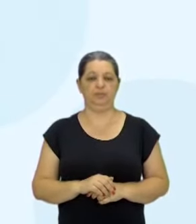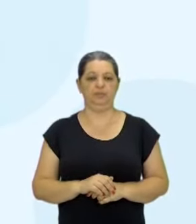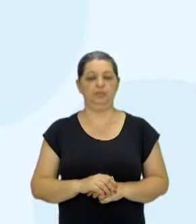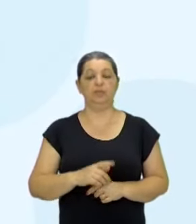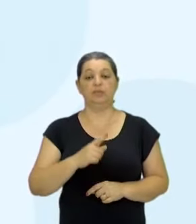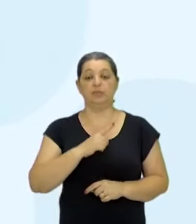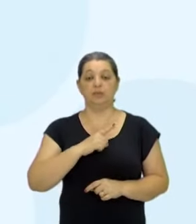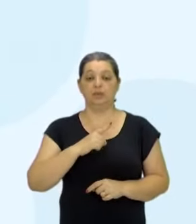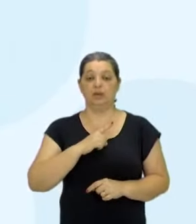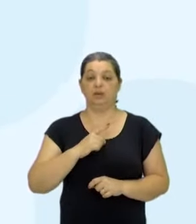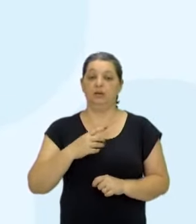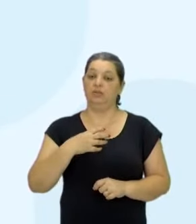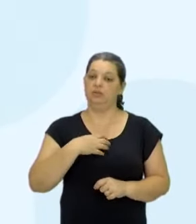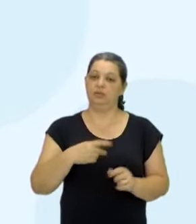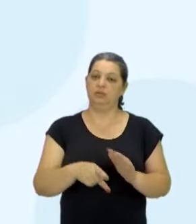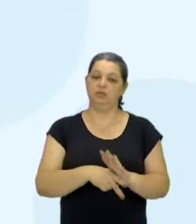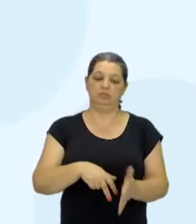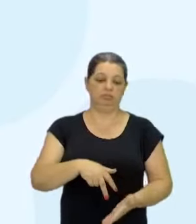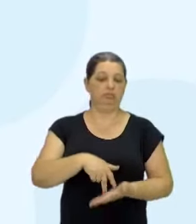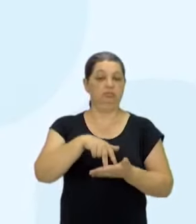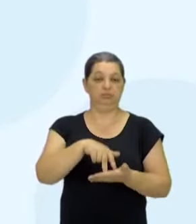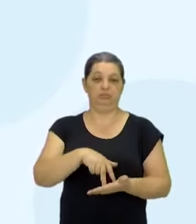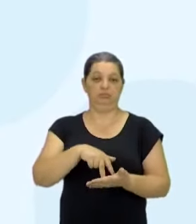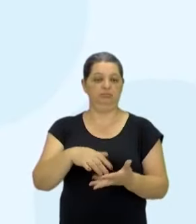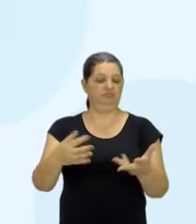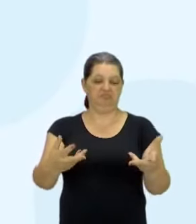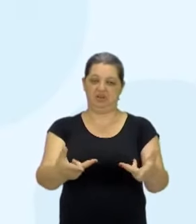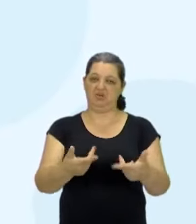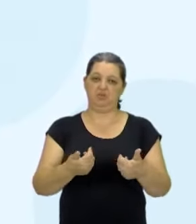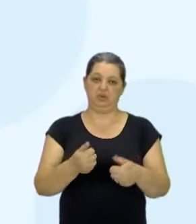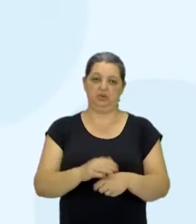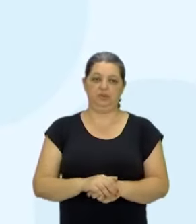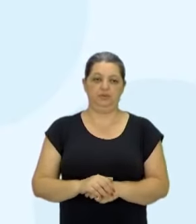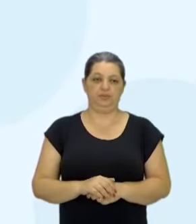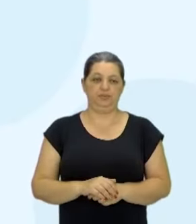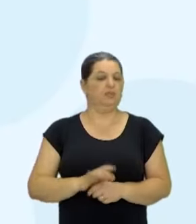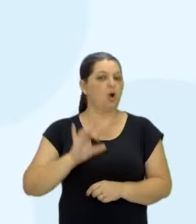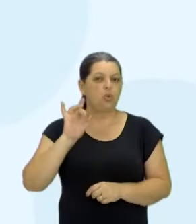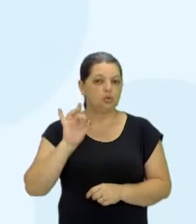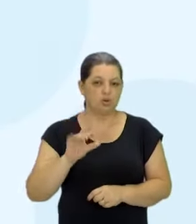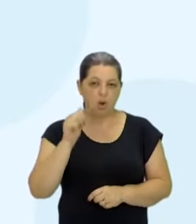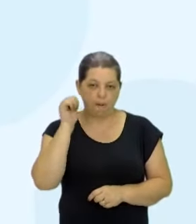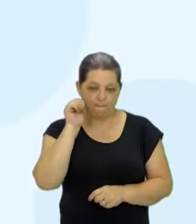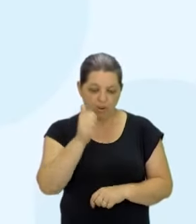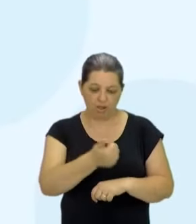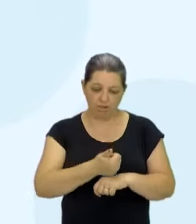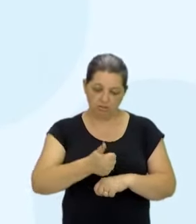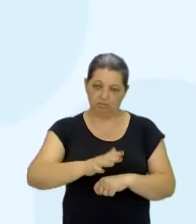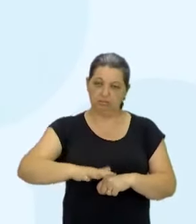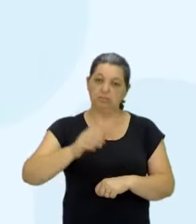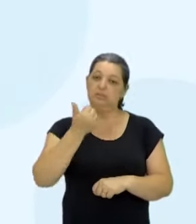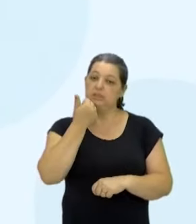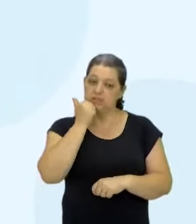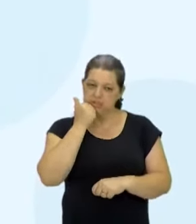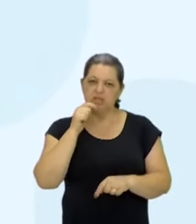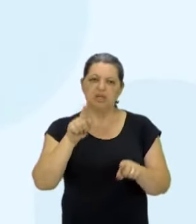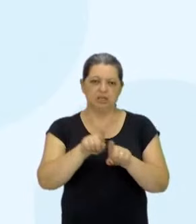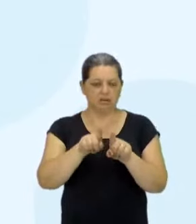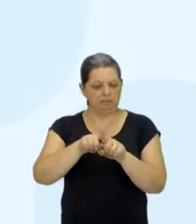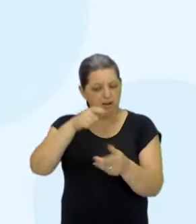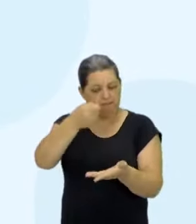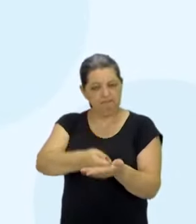uma postura incrível, né? Não só como uma cientista, mas como resistência. Enfrentou,